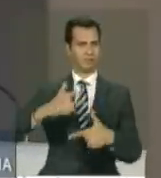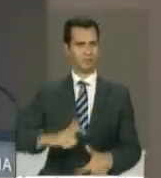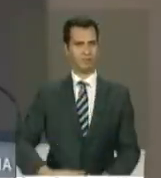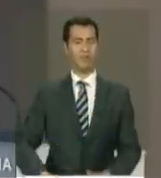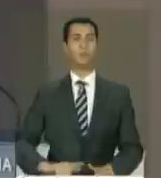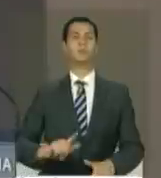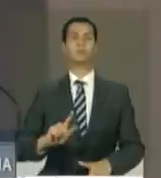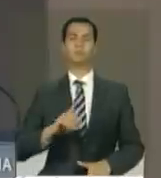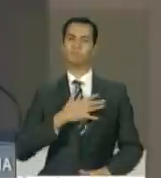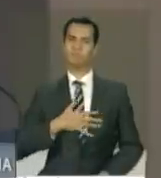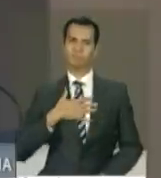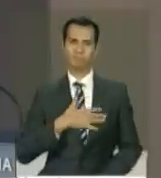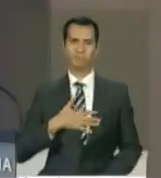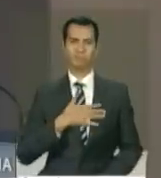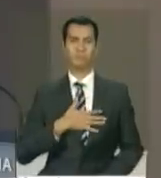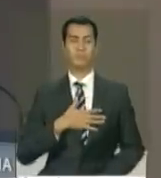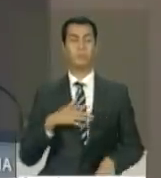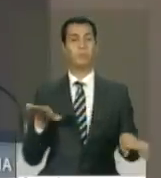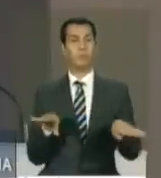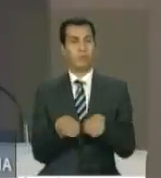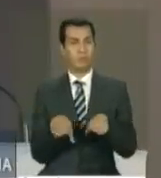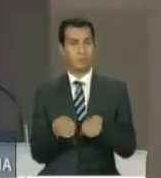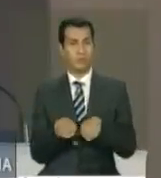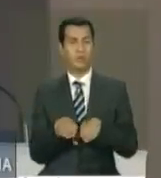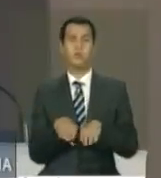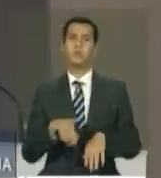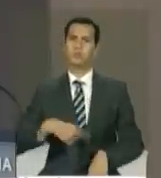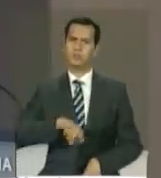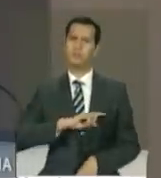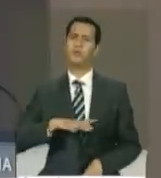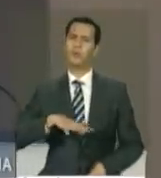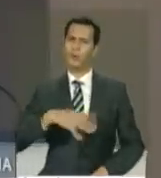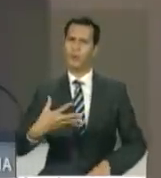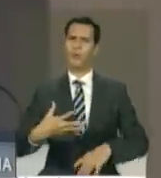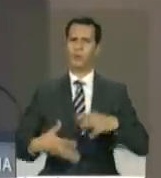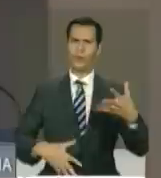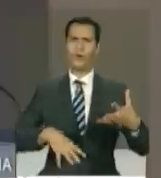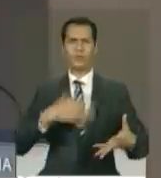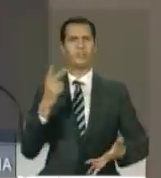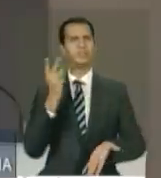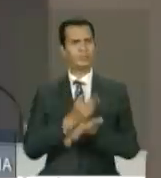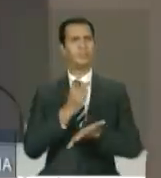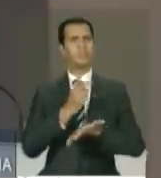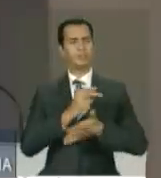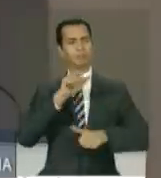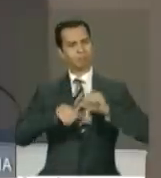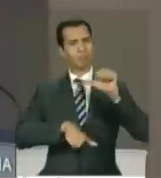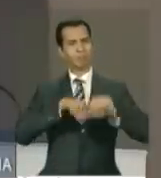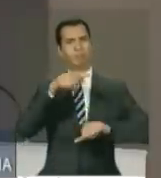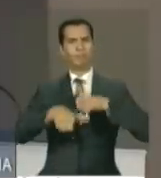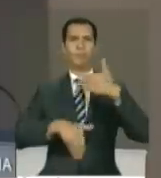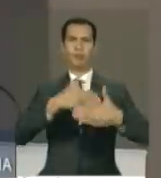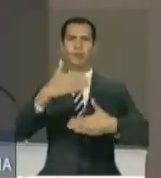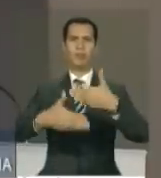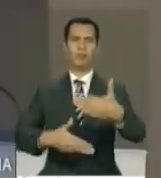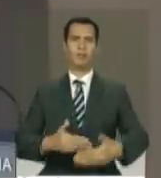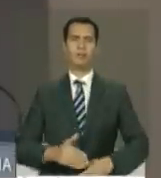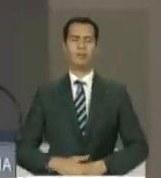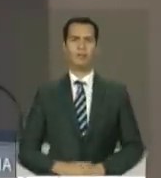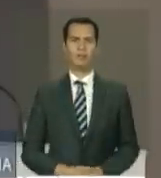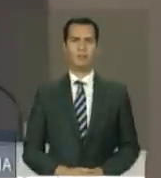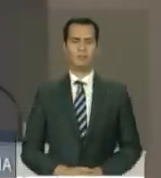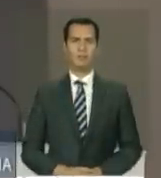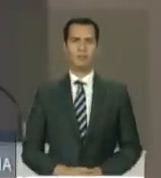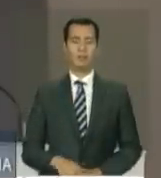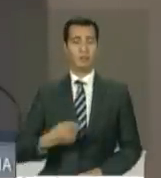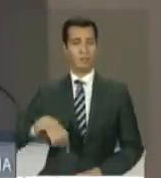populares, mas também ousam reinventá-los e reinterpretá-los. Mostraremos